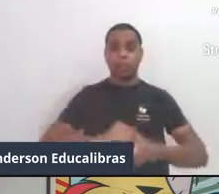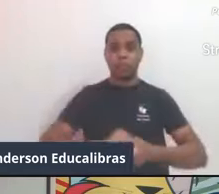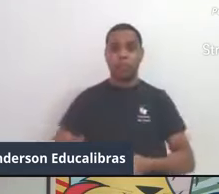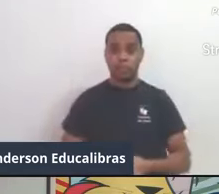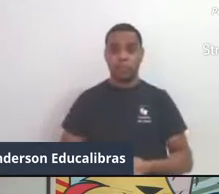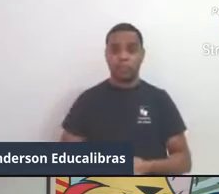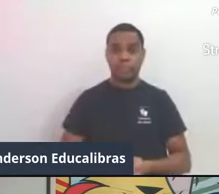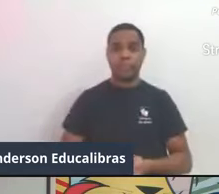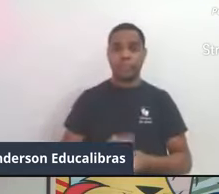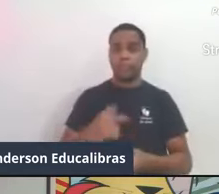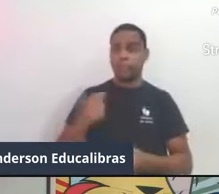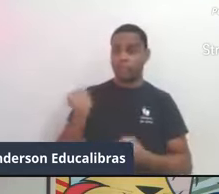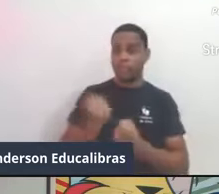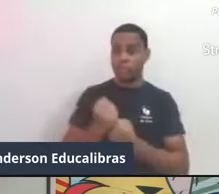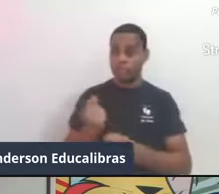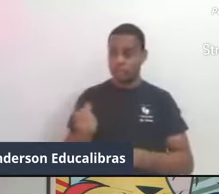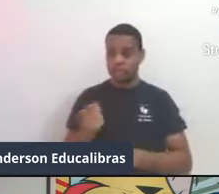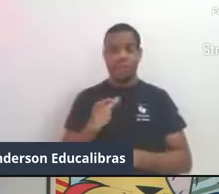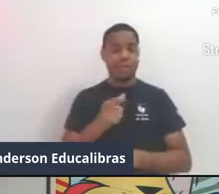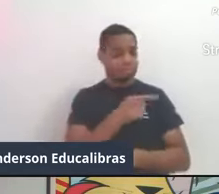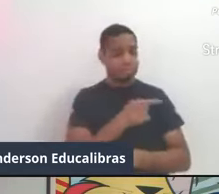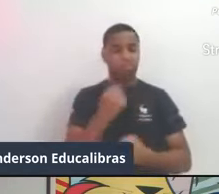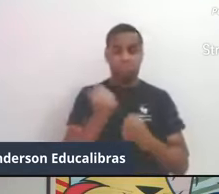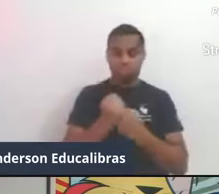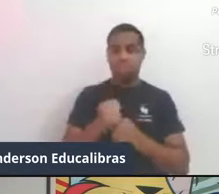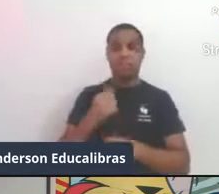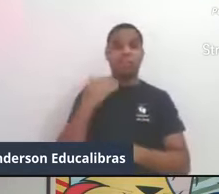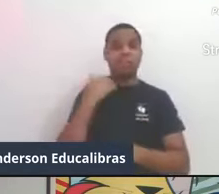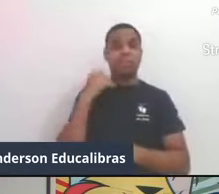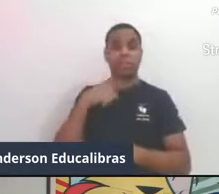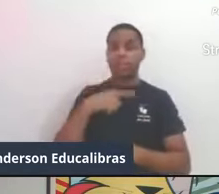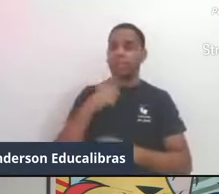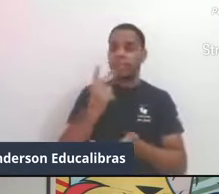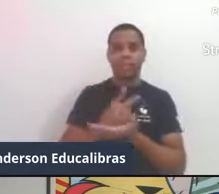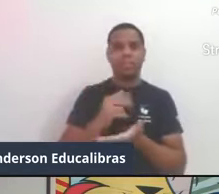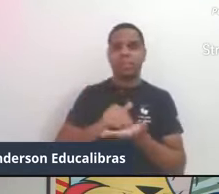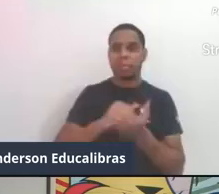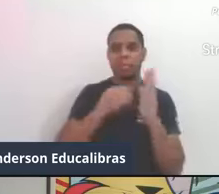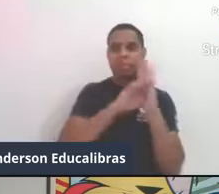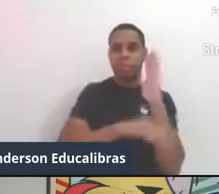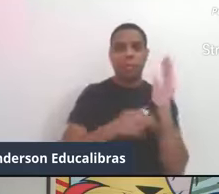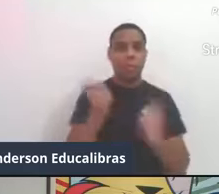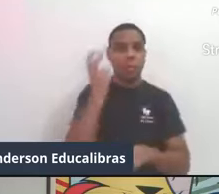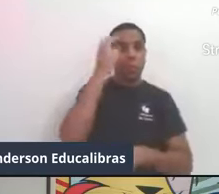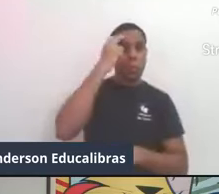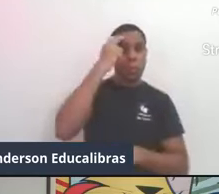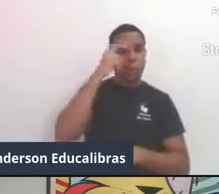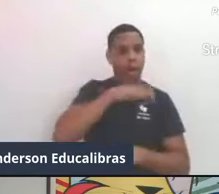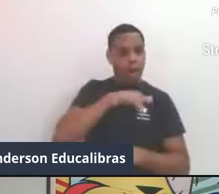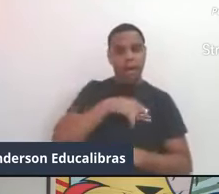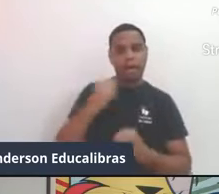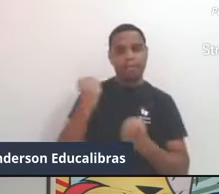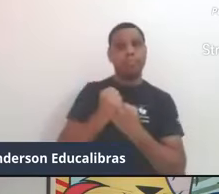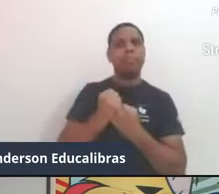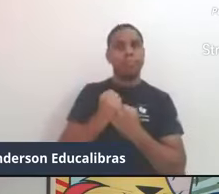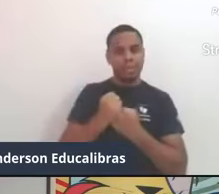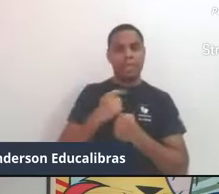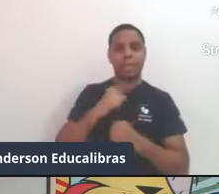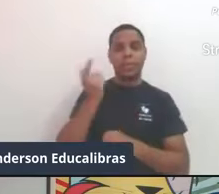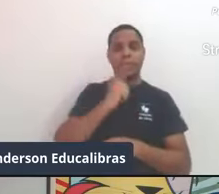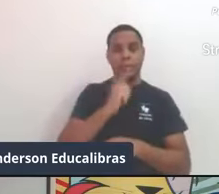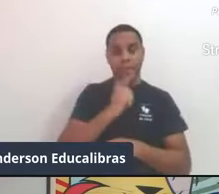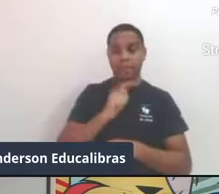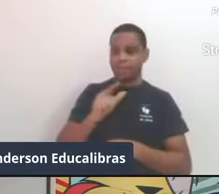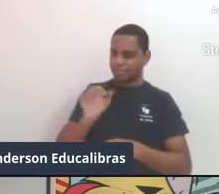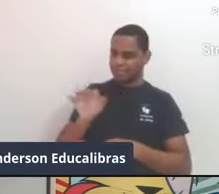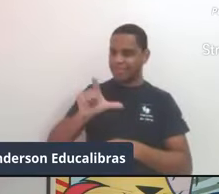Vocês foram grandes apoiadores, o Itaú é grande apoiador de todo o nosso programa cultural, né, e a gente consegue fazer muita coisa, né, Luciana,